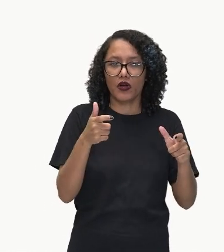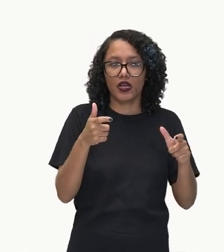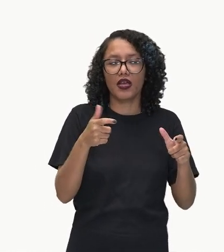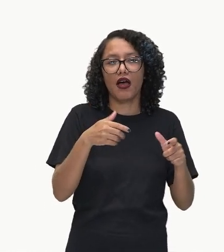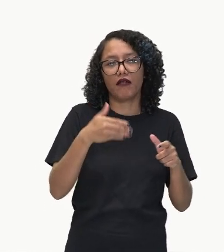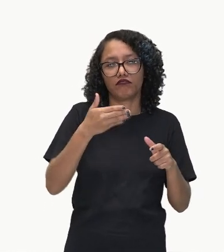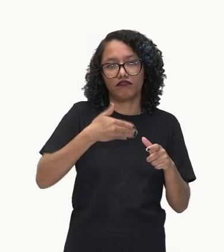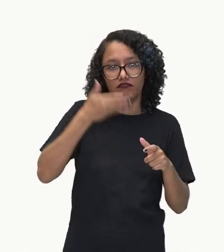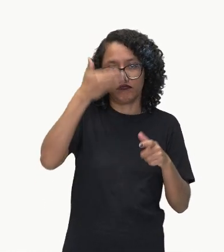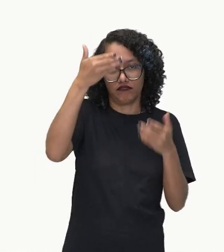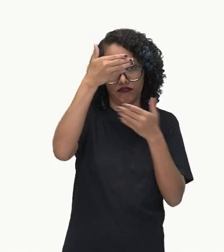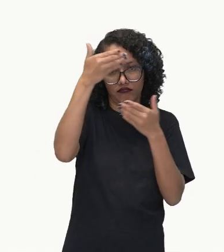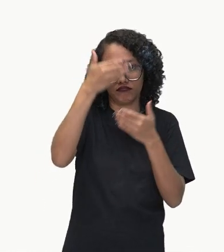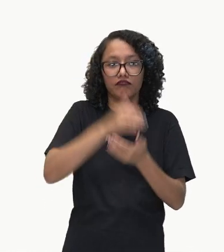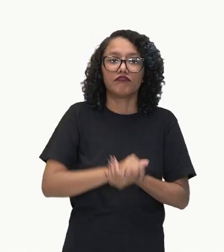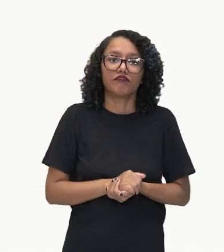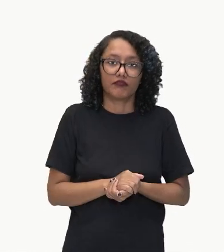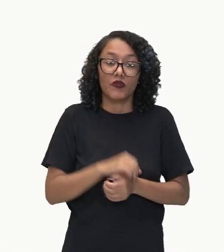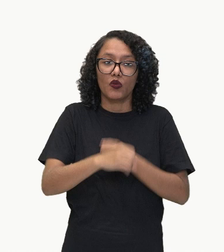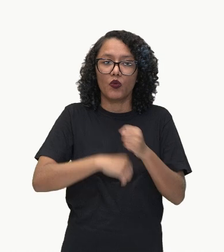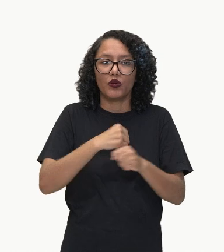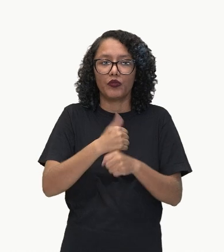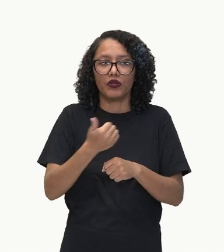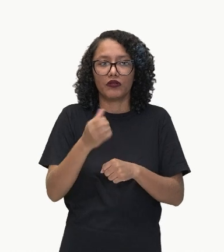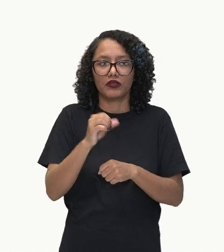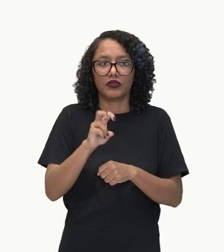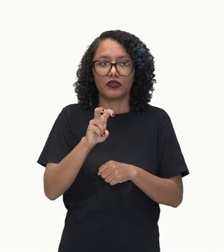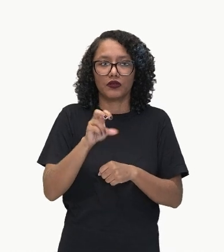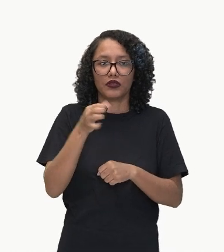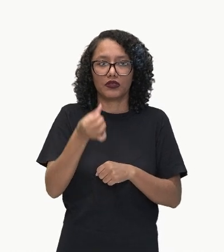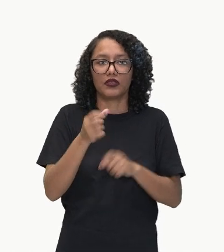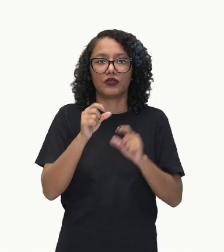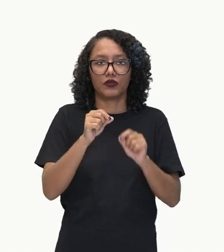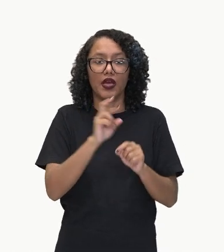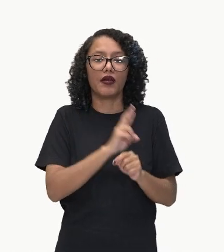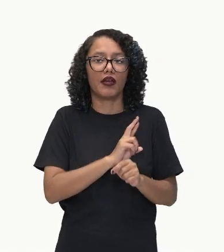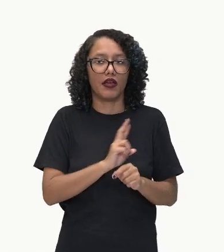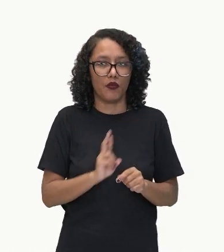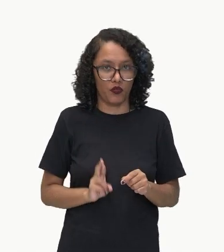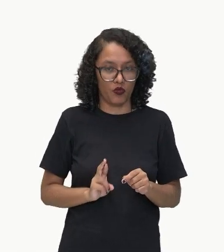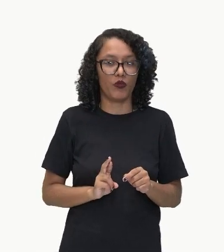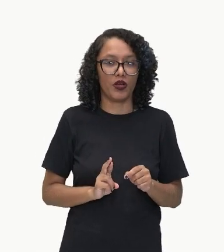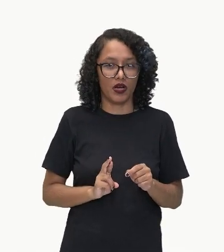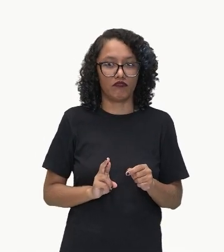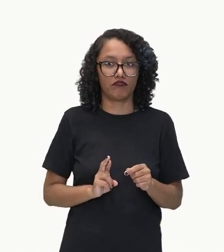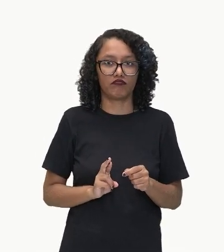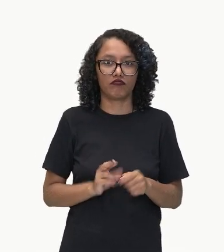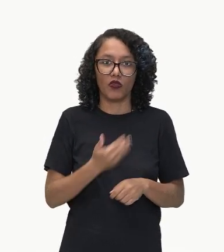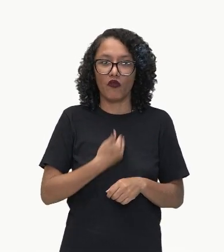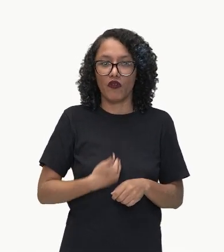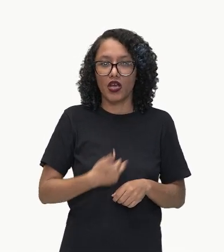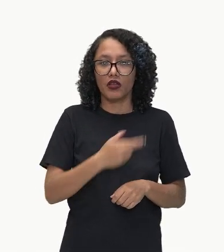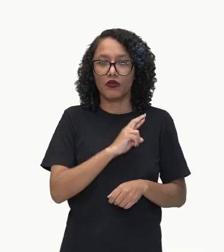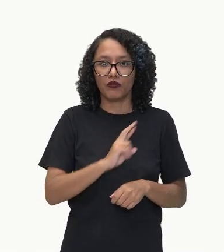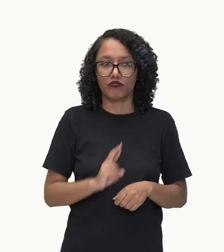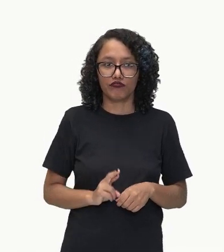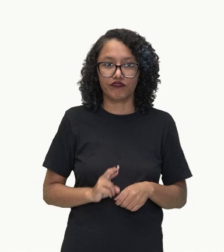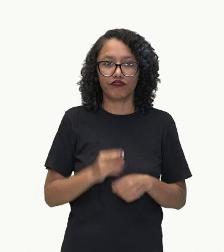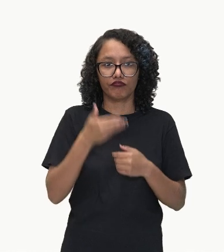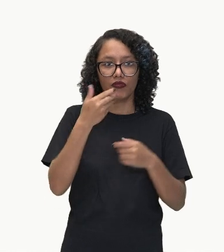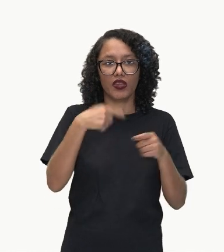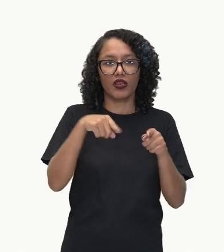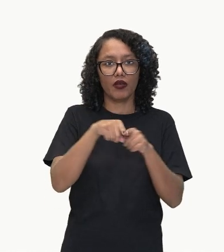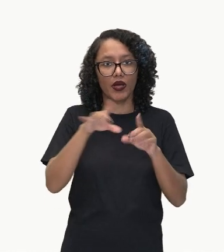islâmica. Em 1956, tornou-se uma república islâmica, incluindo também um território de